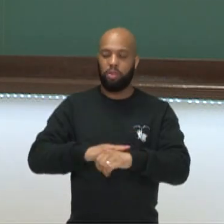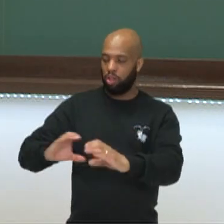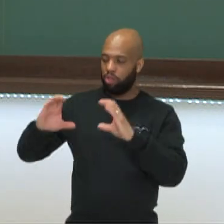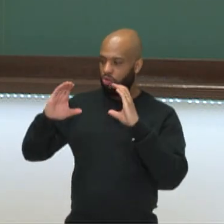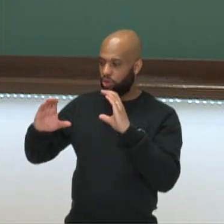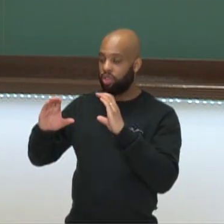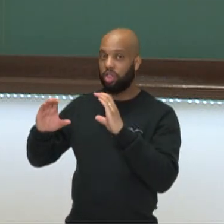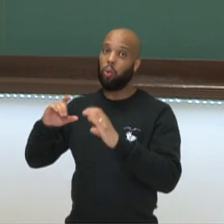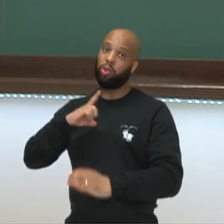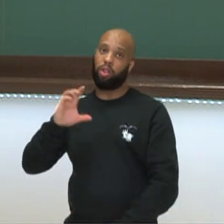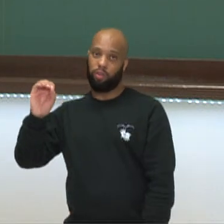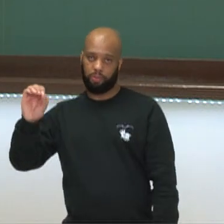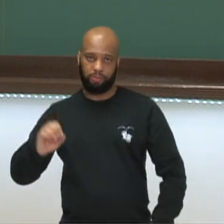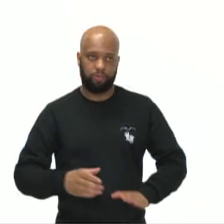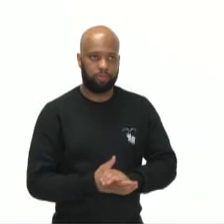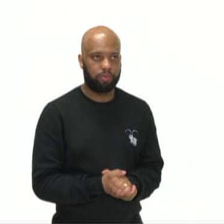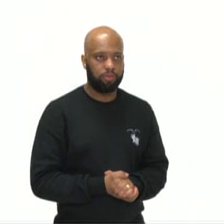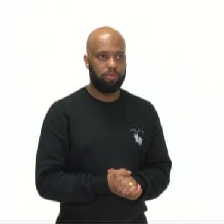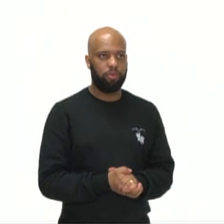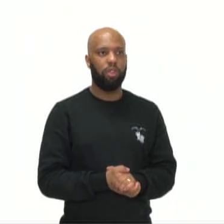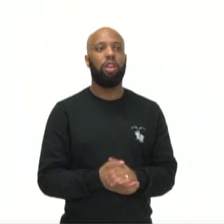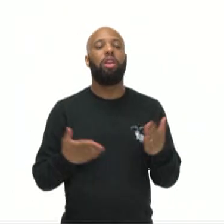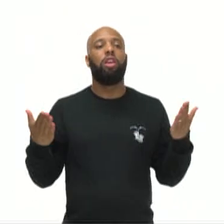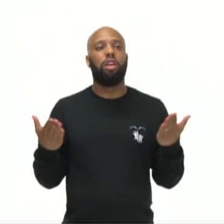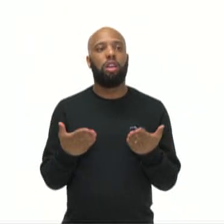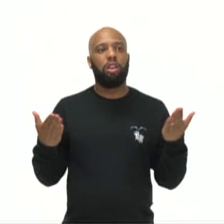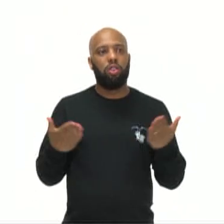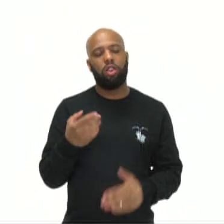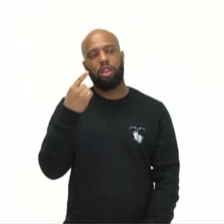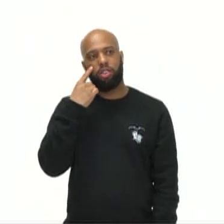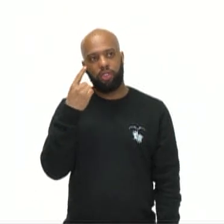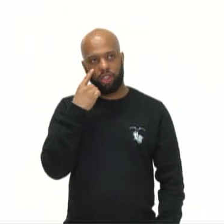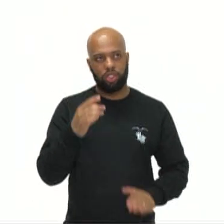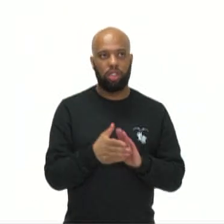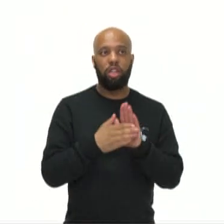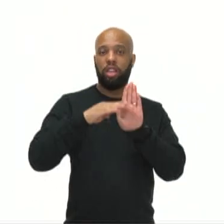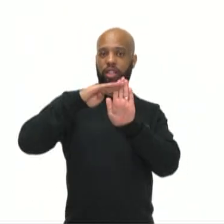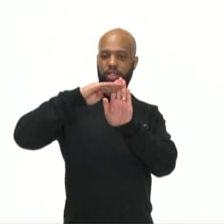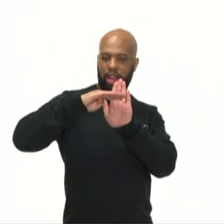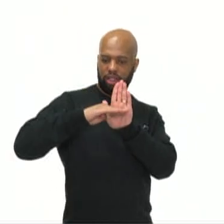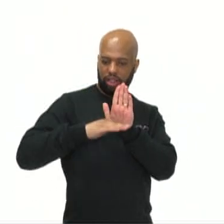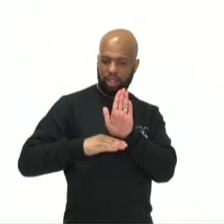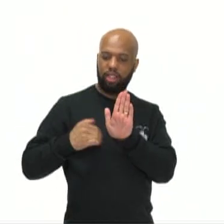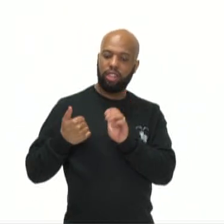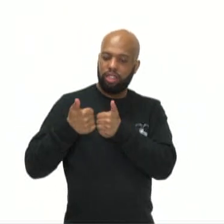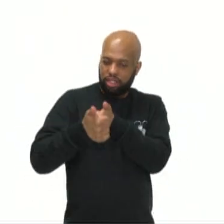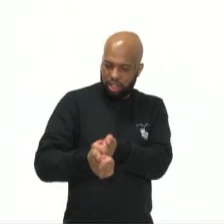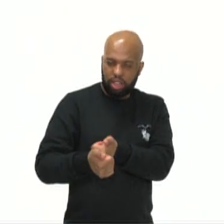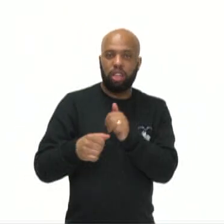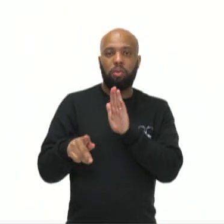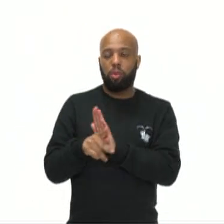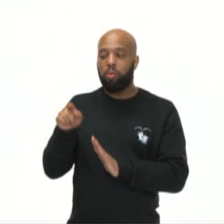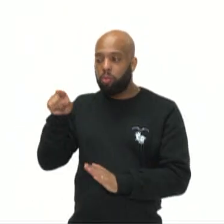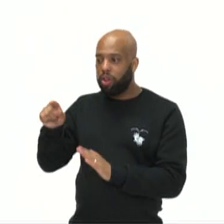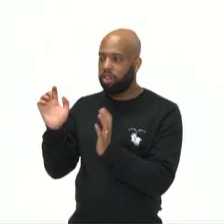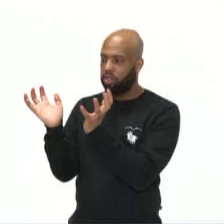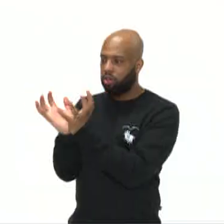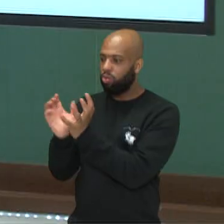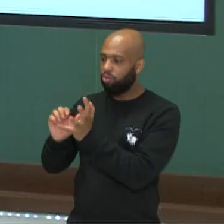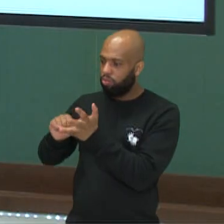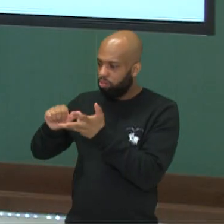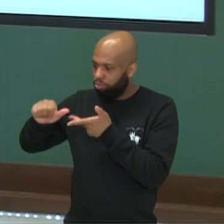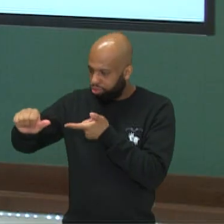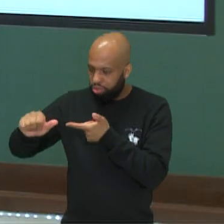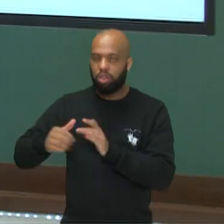funções oxigenadas. Muito bem, as propriedades destas substâncias.